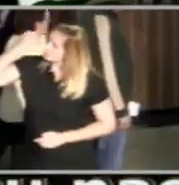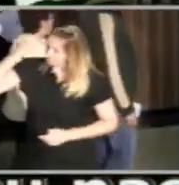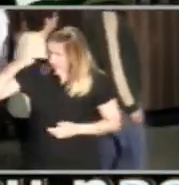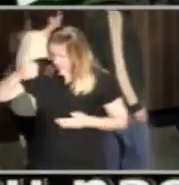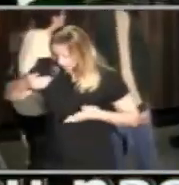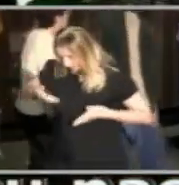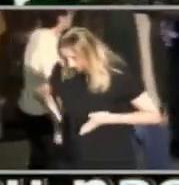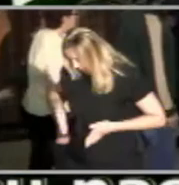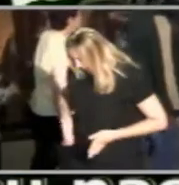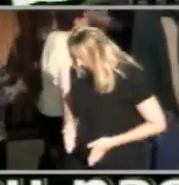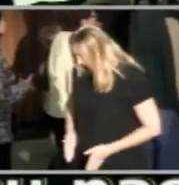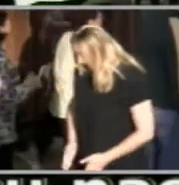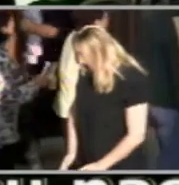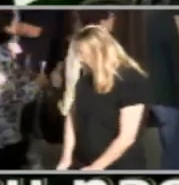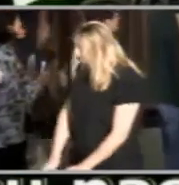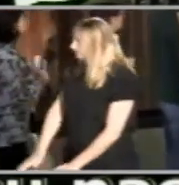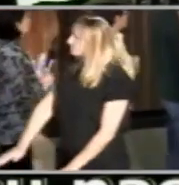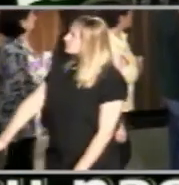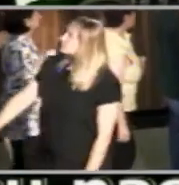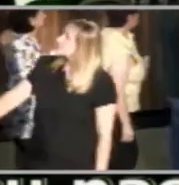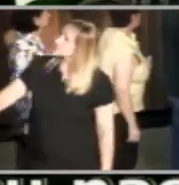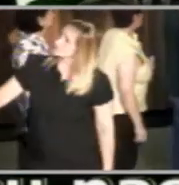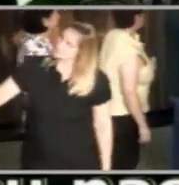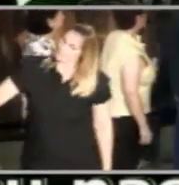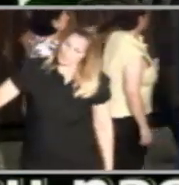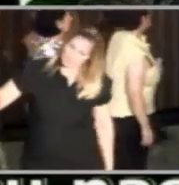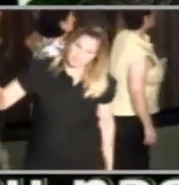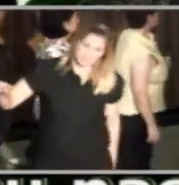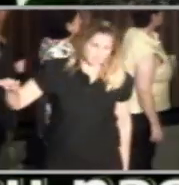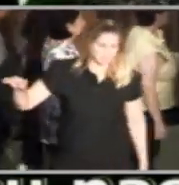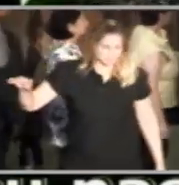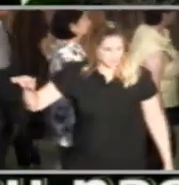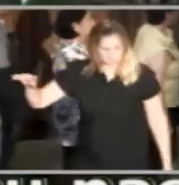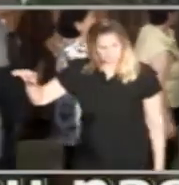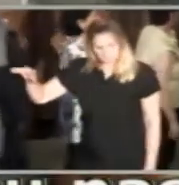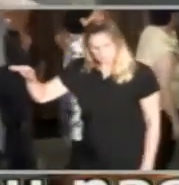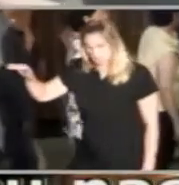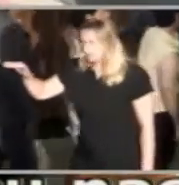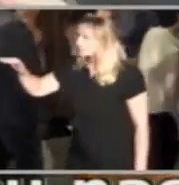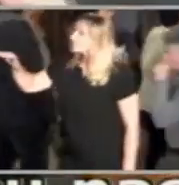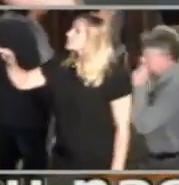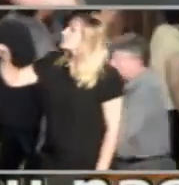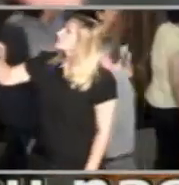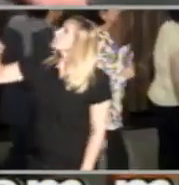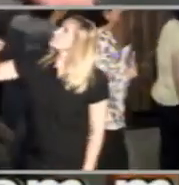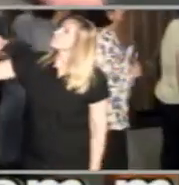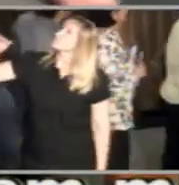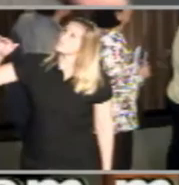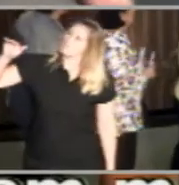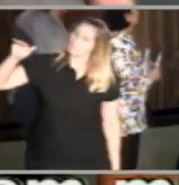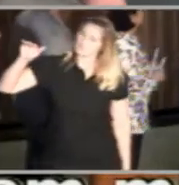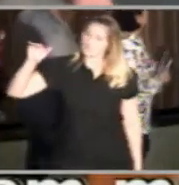adorar foi que eu nasci.